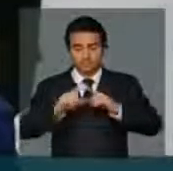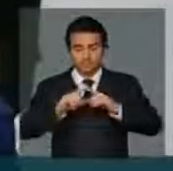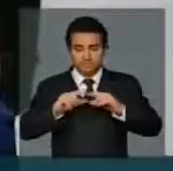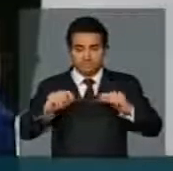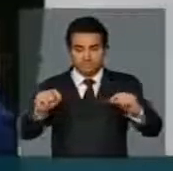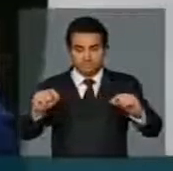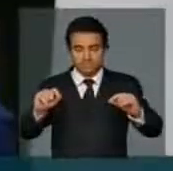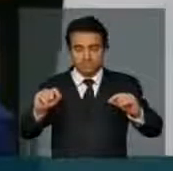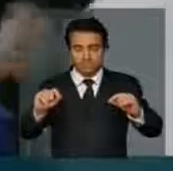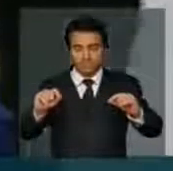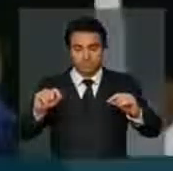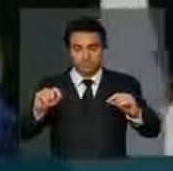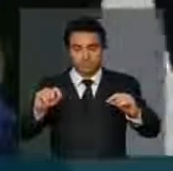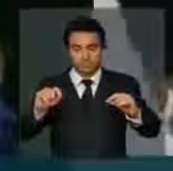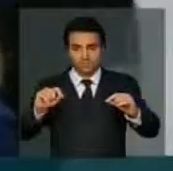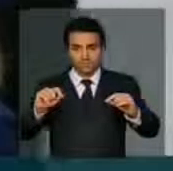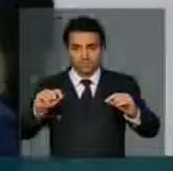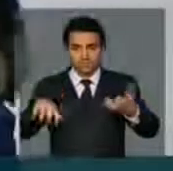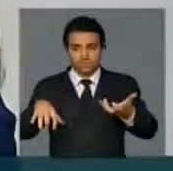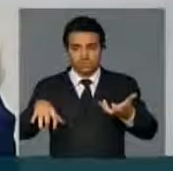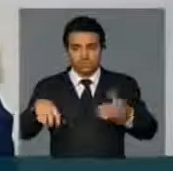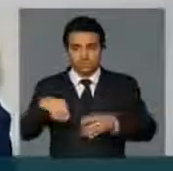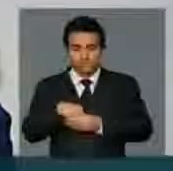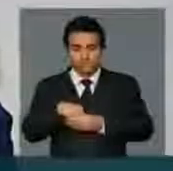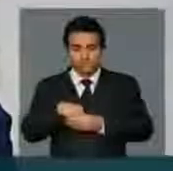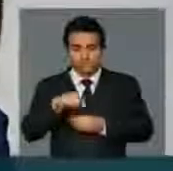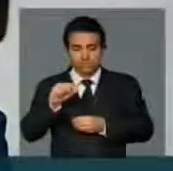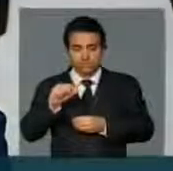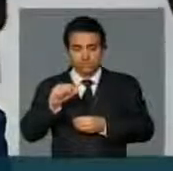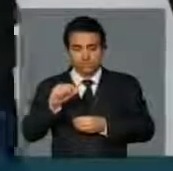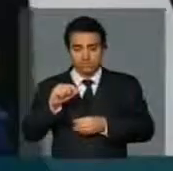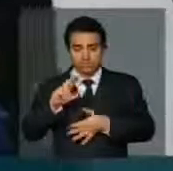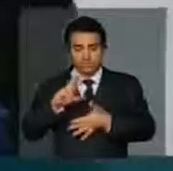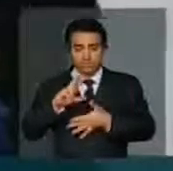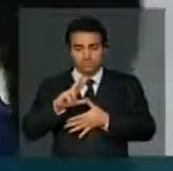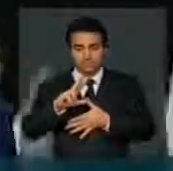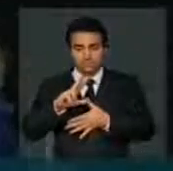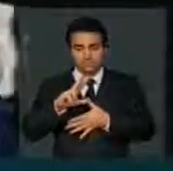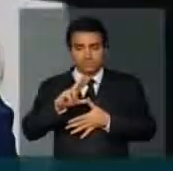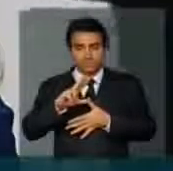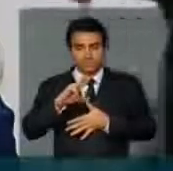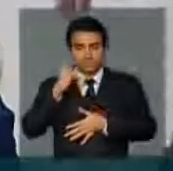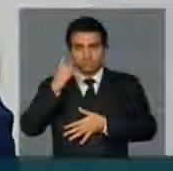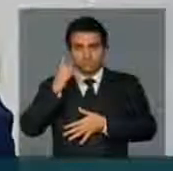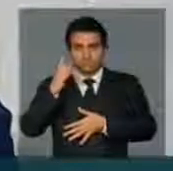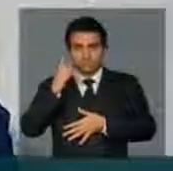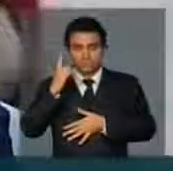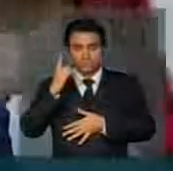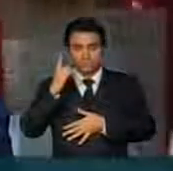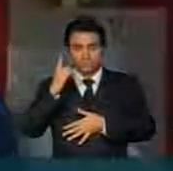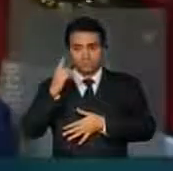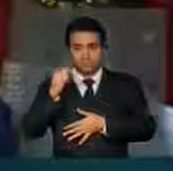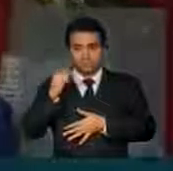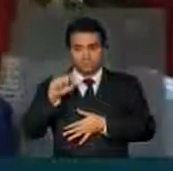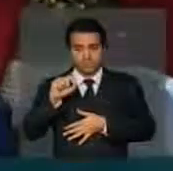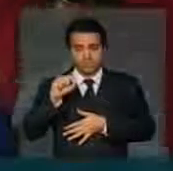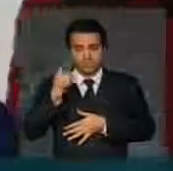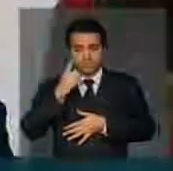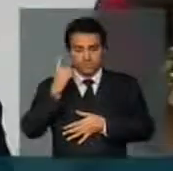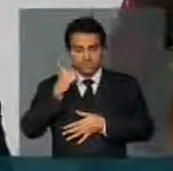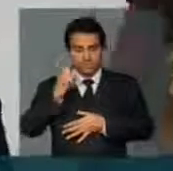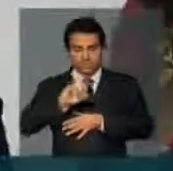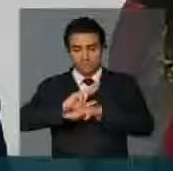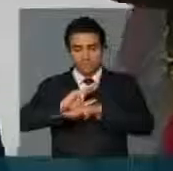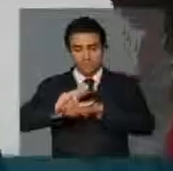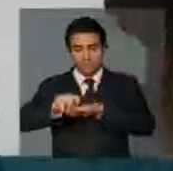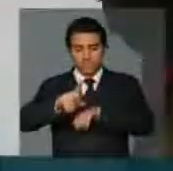no Parlamento Brasileiro, o Parlamento Latino-Americano. 70 parlamentares de todos os